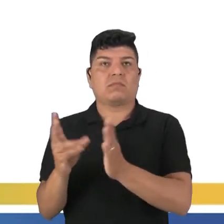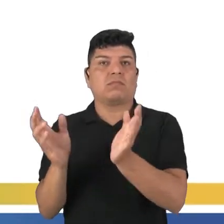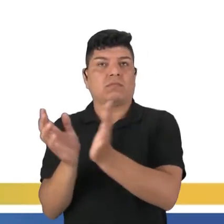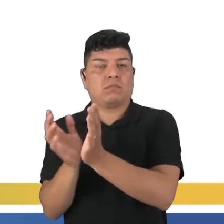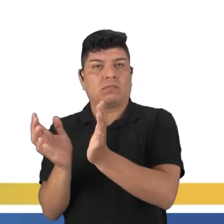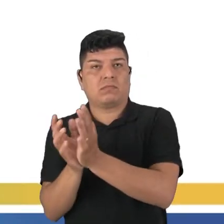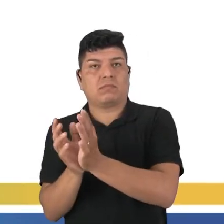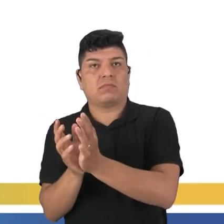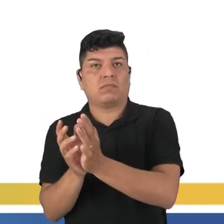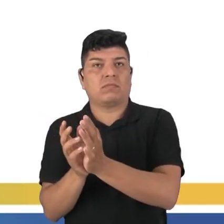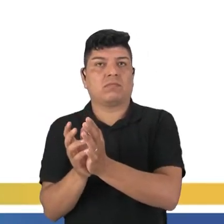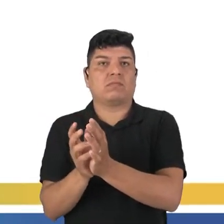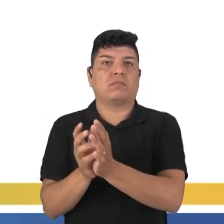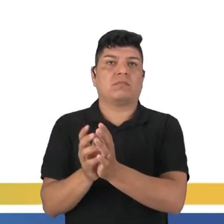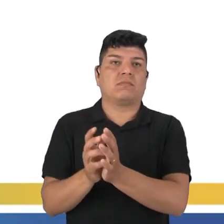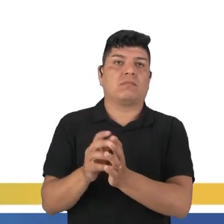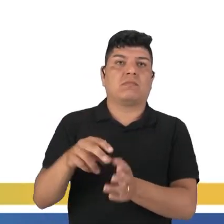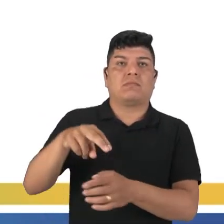né?